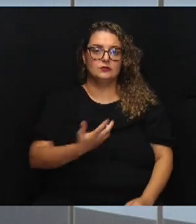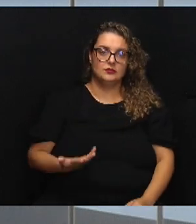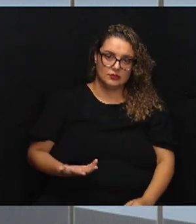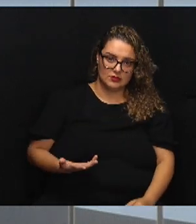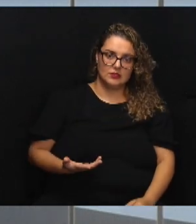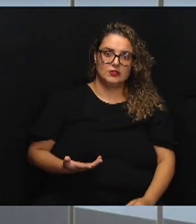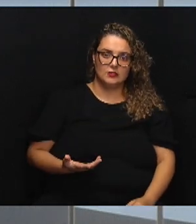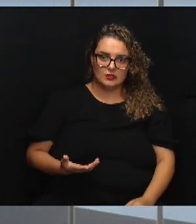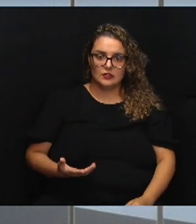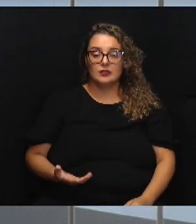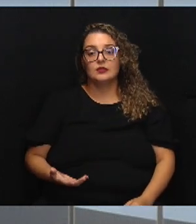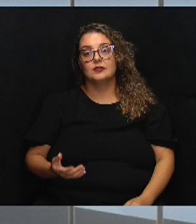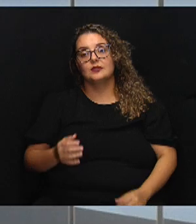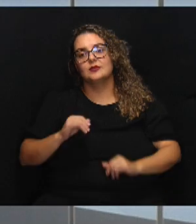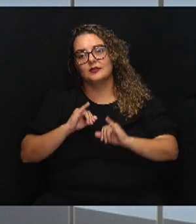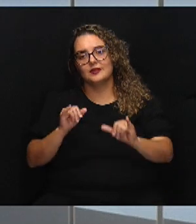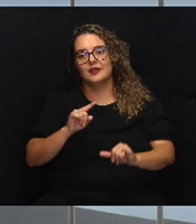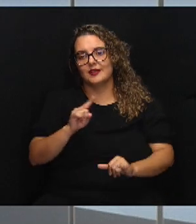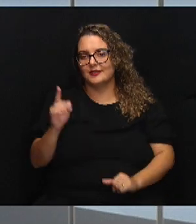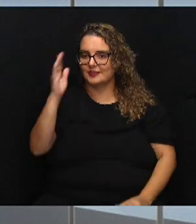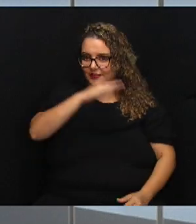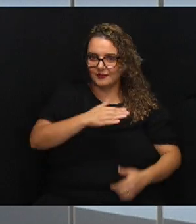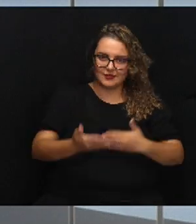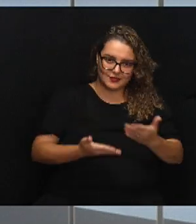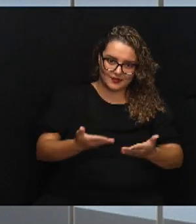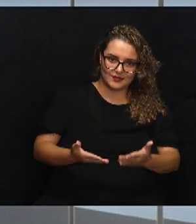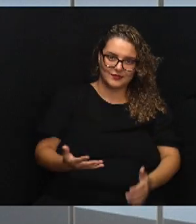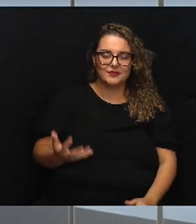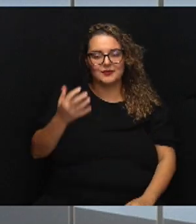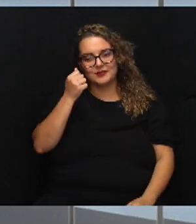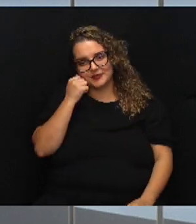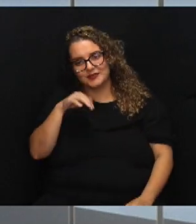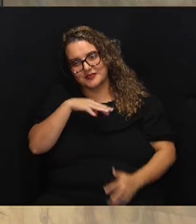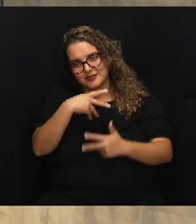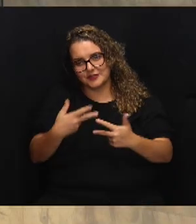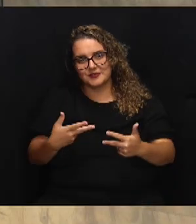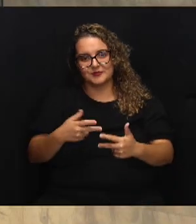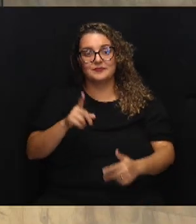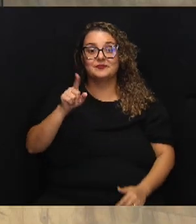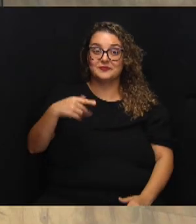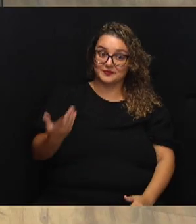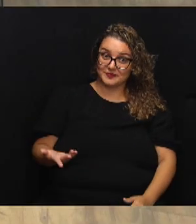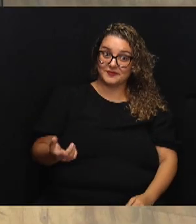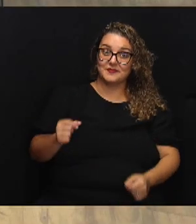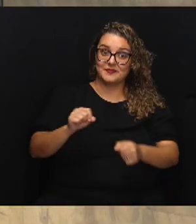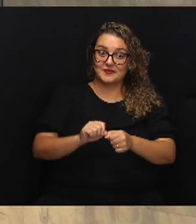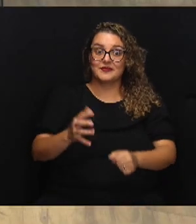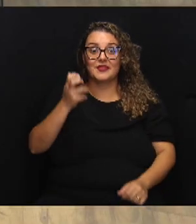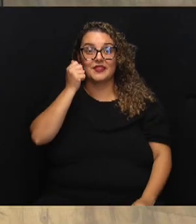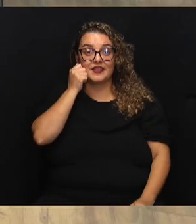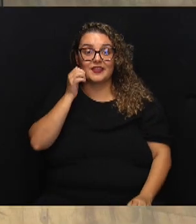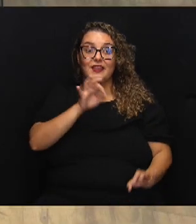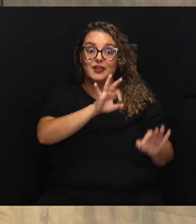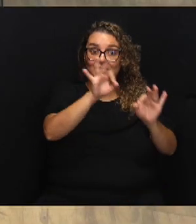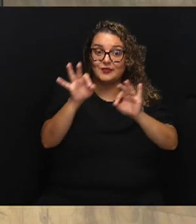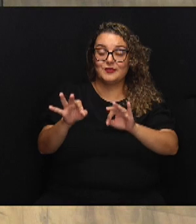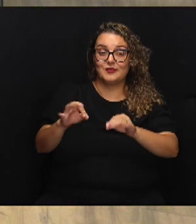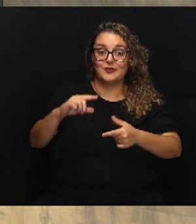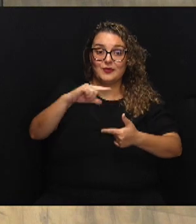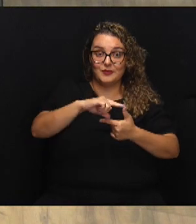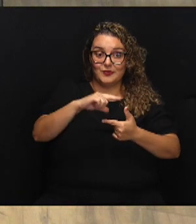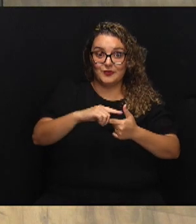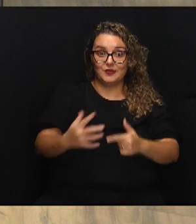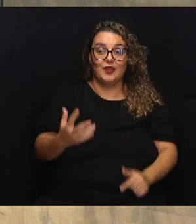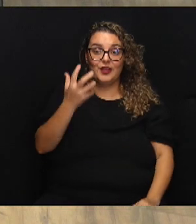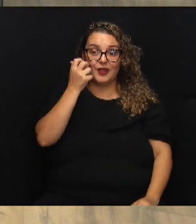minha mensagem final é não cometam maus tratos e adote um animal. E aí, para fazer essa adoção, você assiste ao nosso Adote um Bichinho